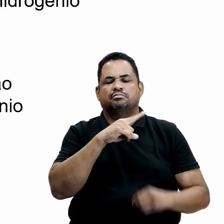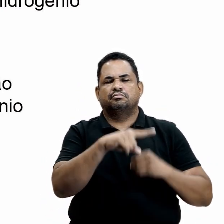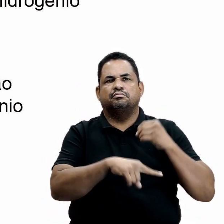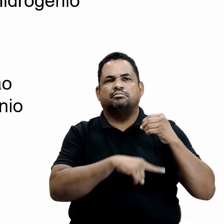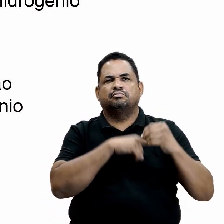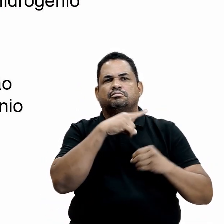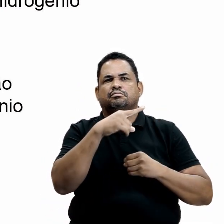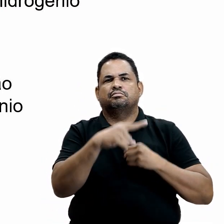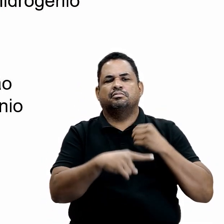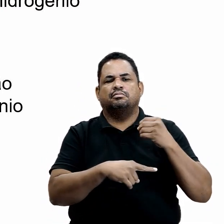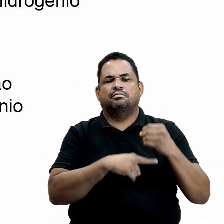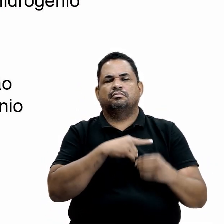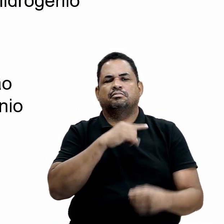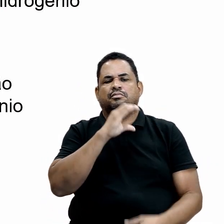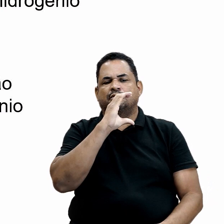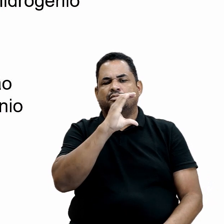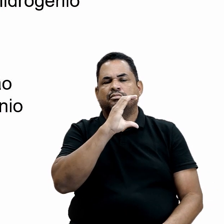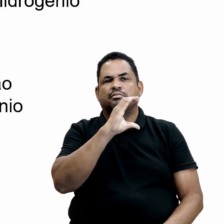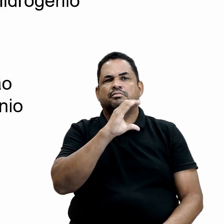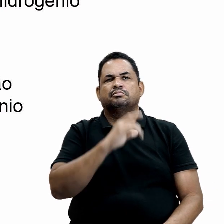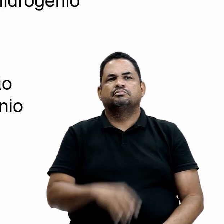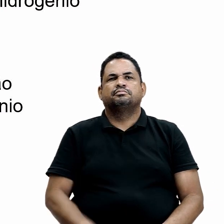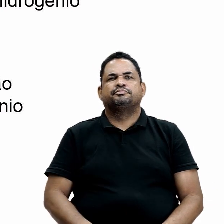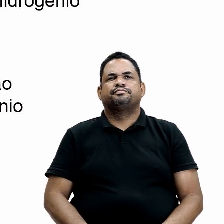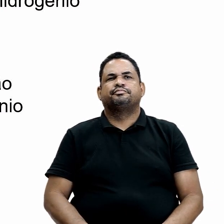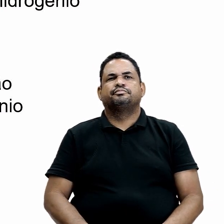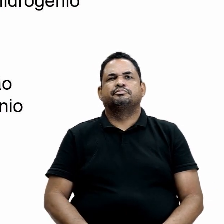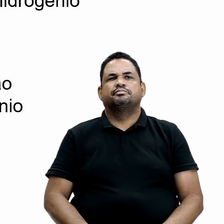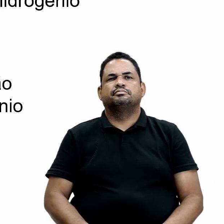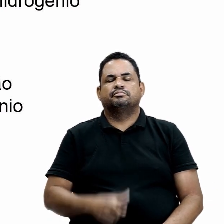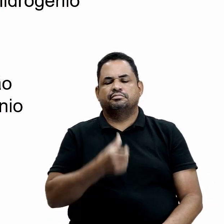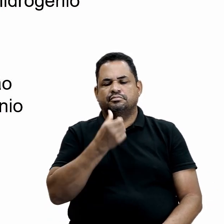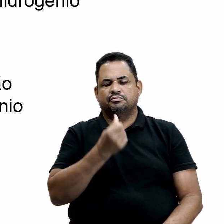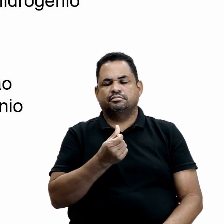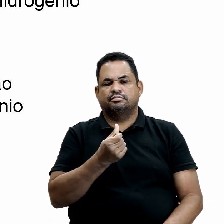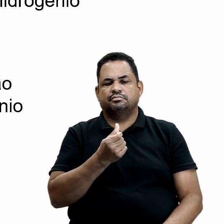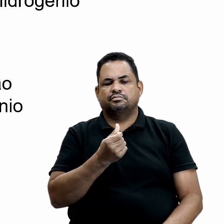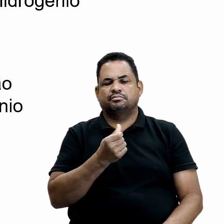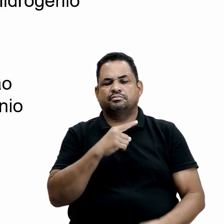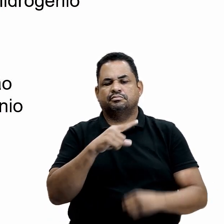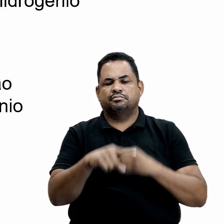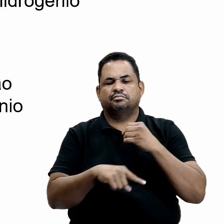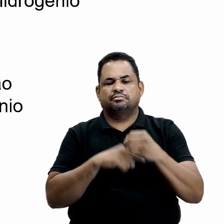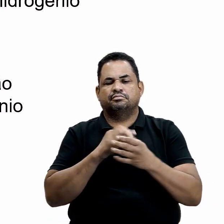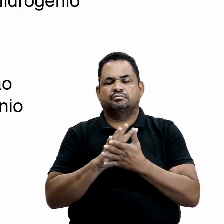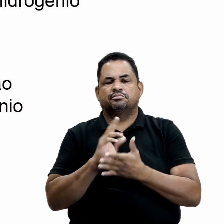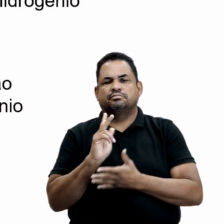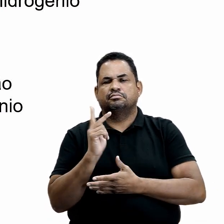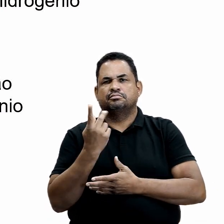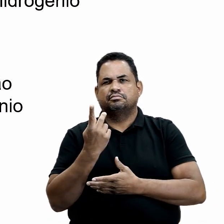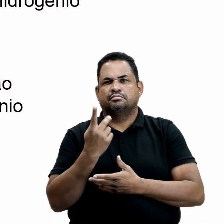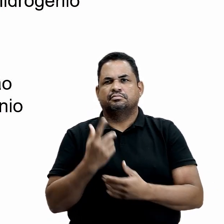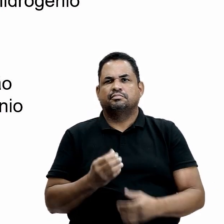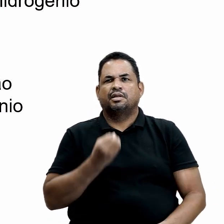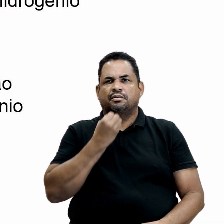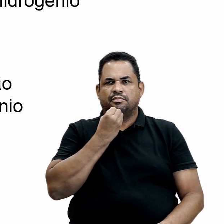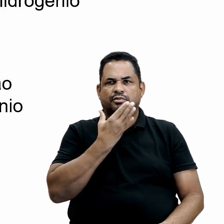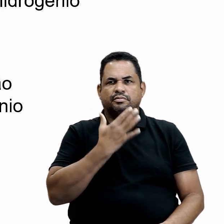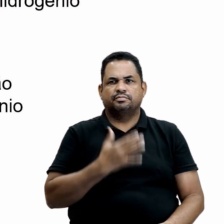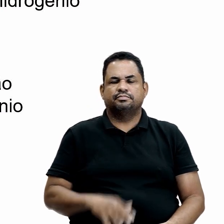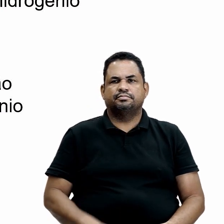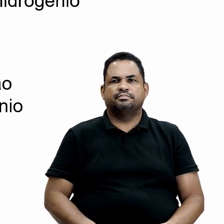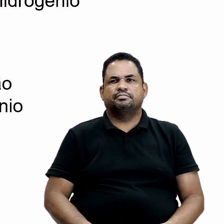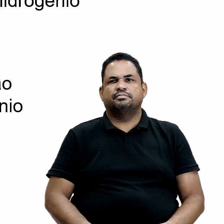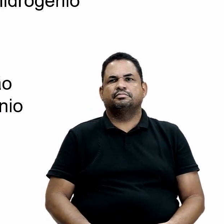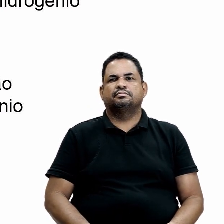de carbono e 6 átomos de hidrogênio. Esta é a fórmula molecular dela, tá bom? Conforme eu